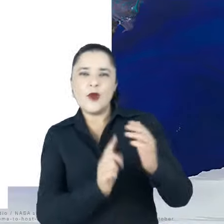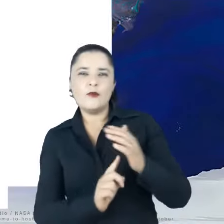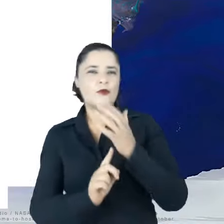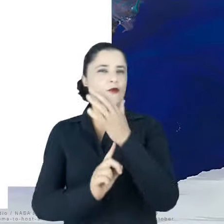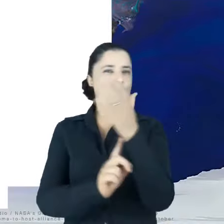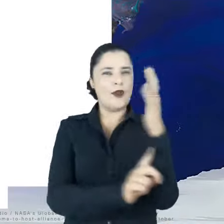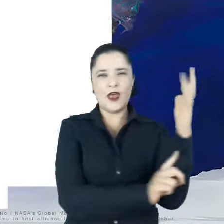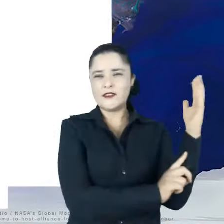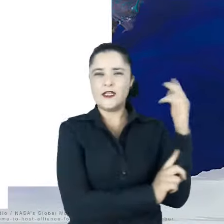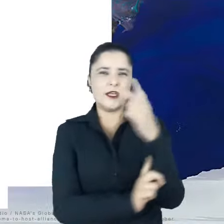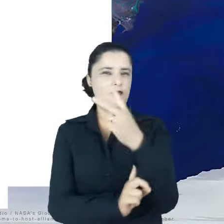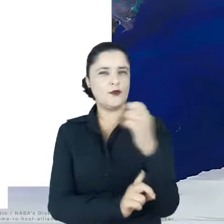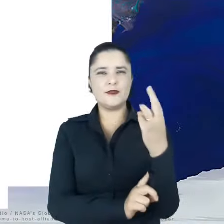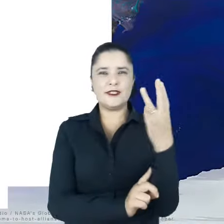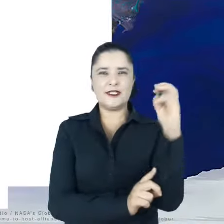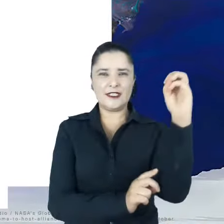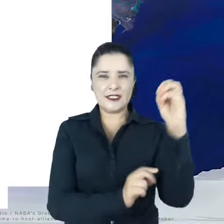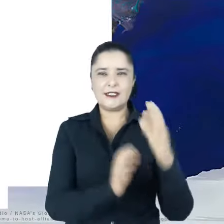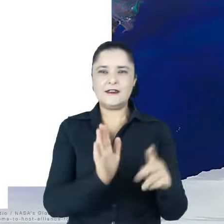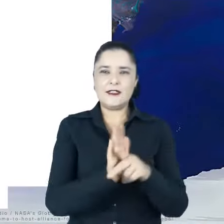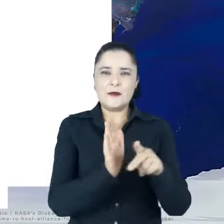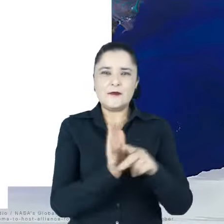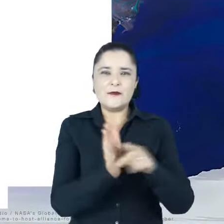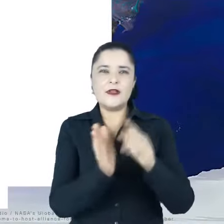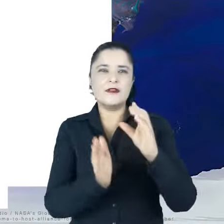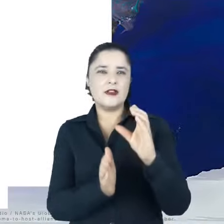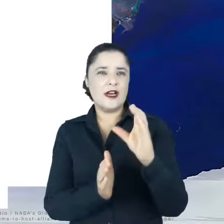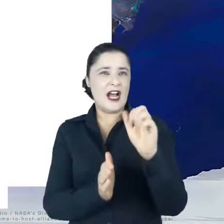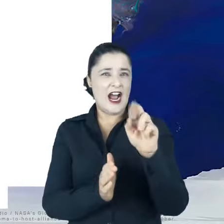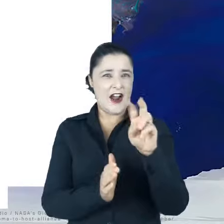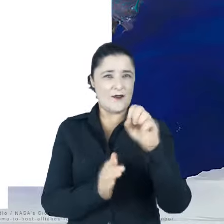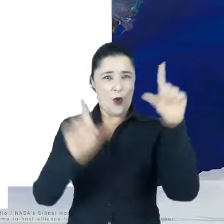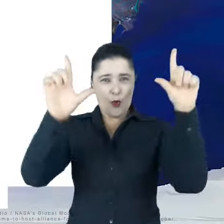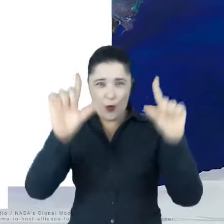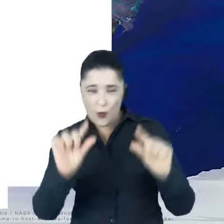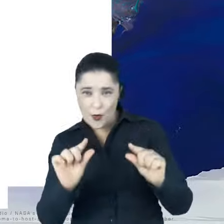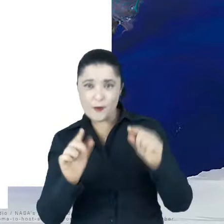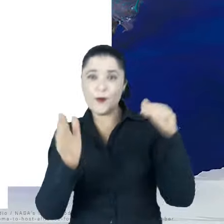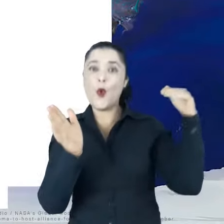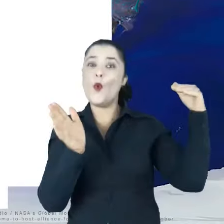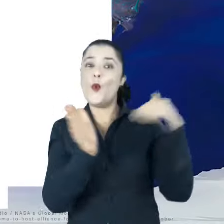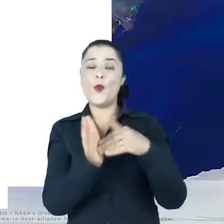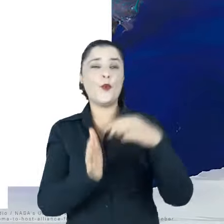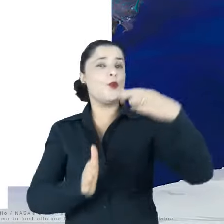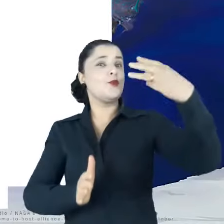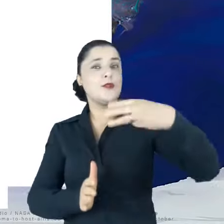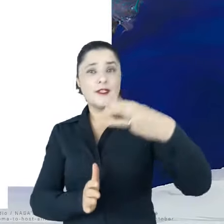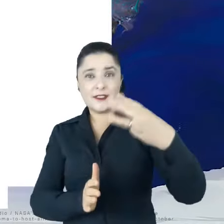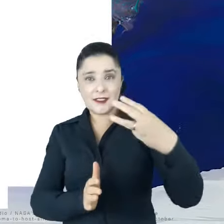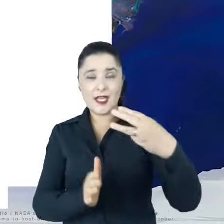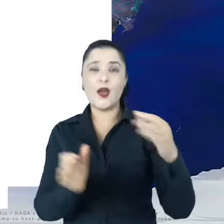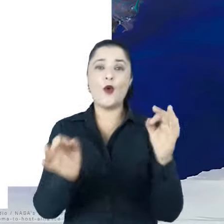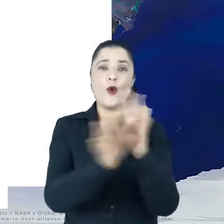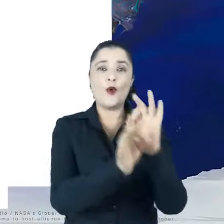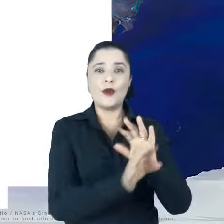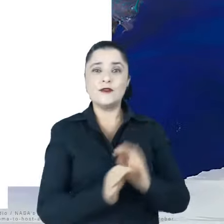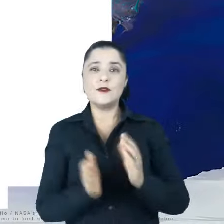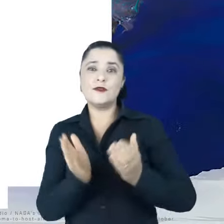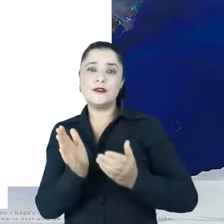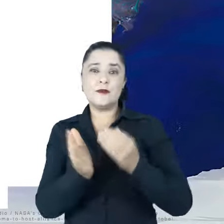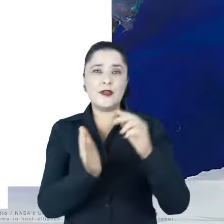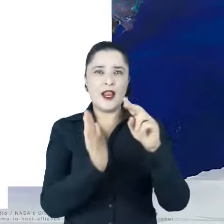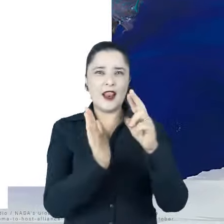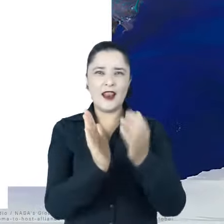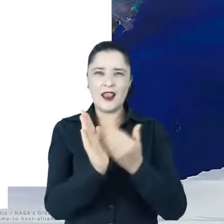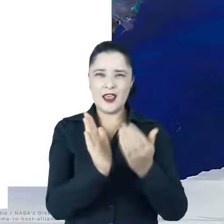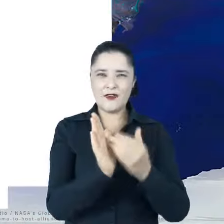da eliminação de carvão. E, por último, em terceiro lugar, a conclusão do livro de regras do artigo 3 sobre o